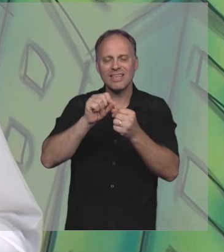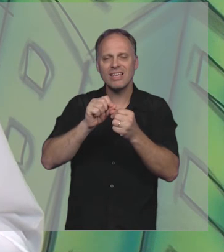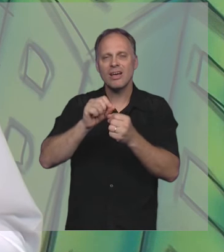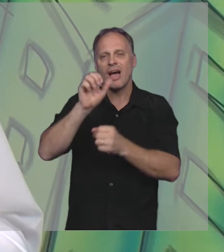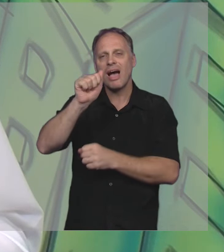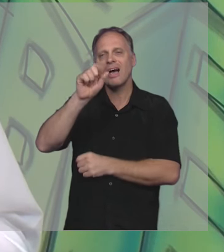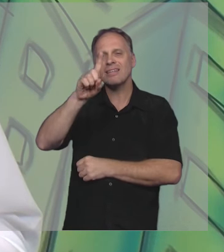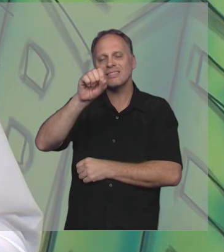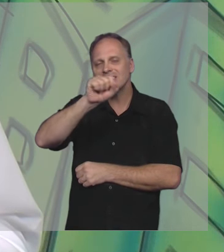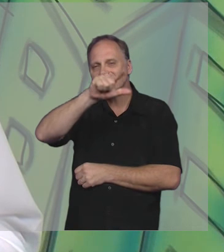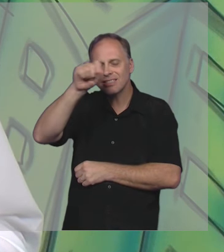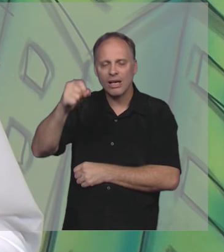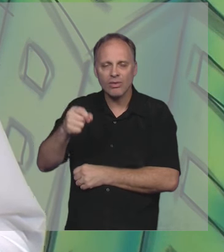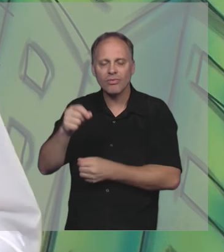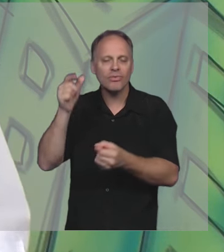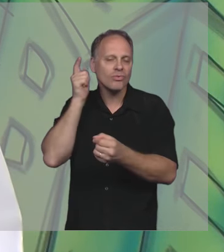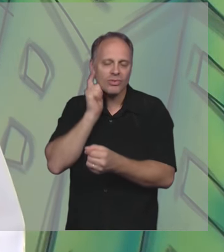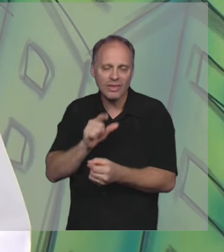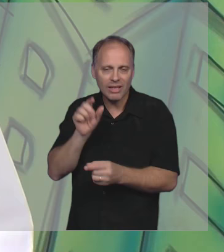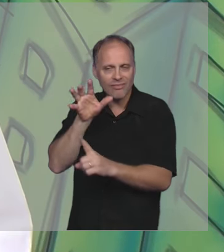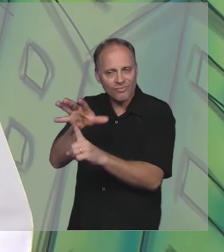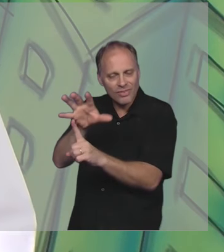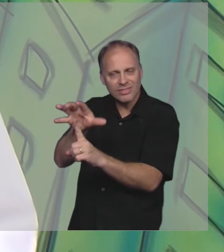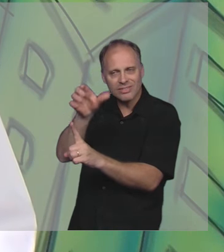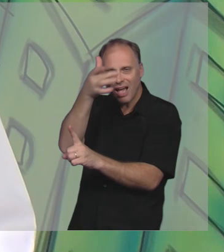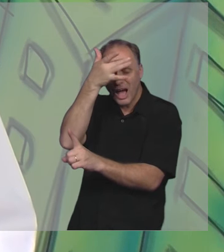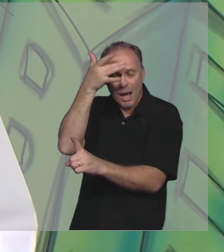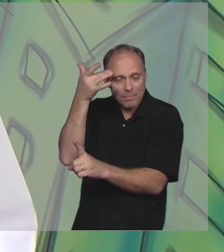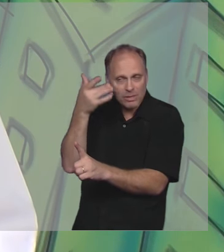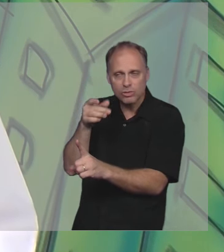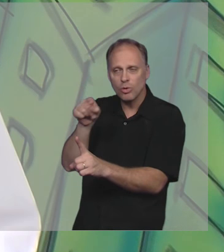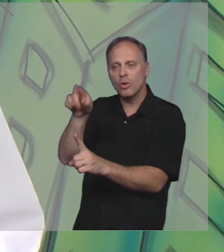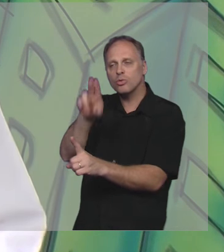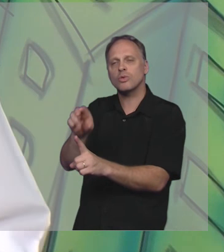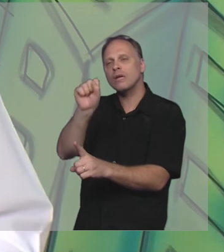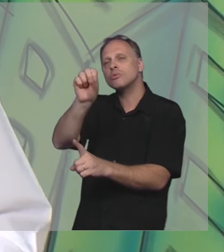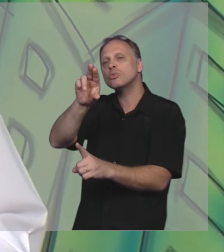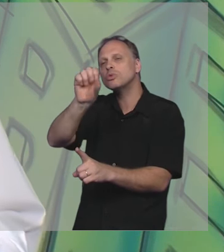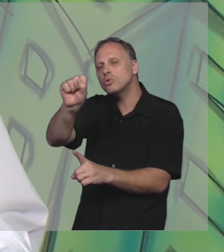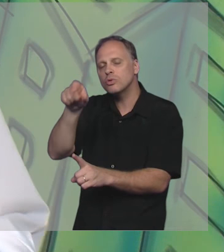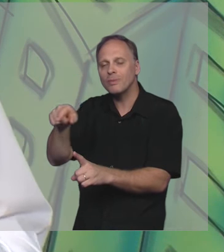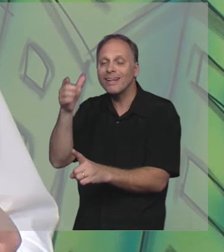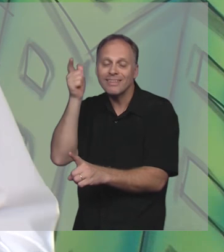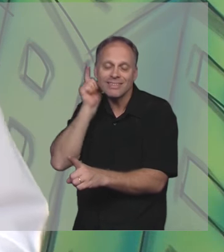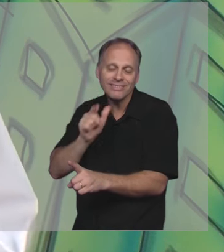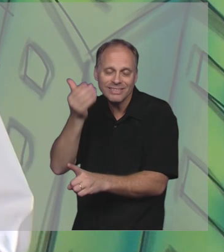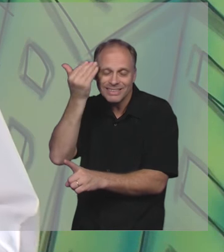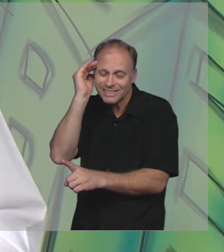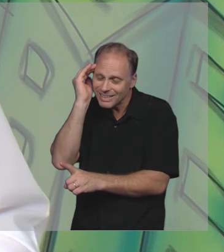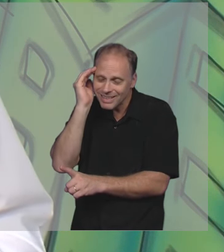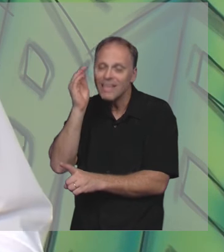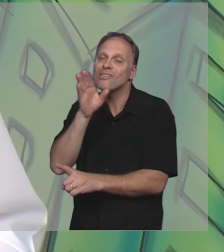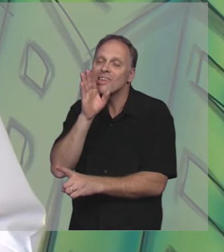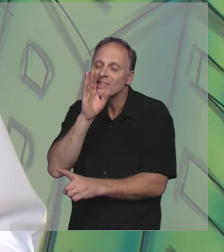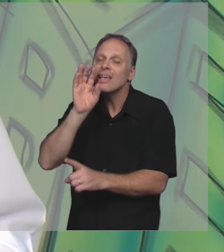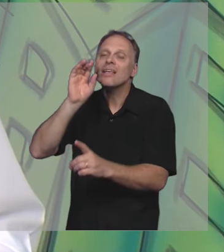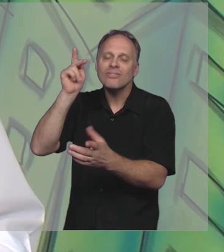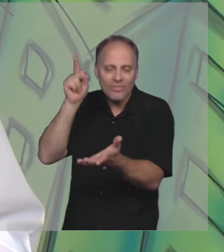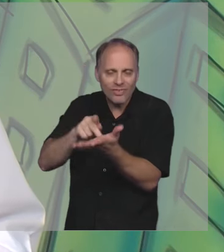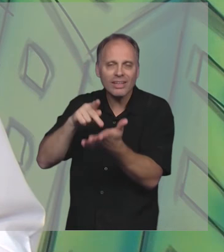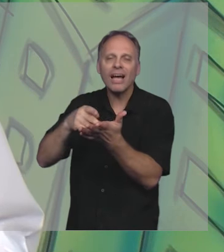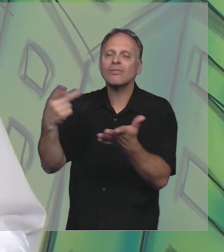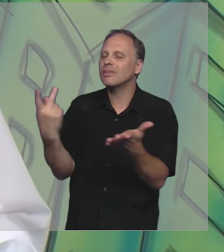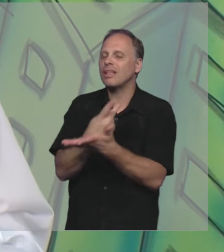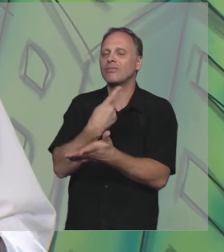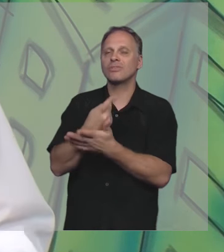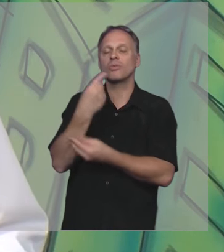uma adesão, a gente não consegue conquistar o nosso usuário do SUS para ele entender qual é a situação que tu